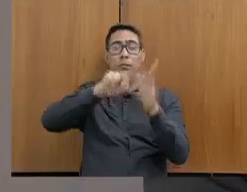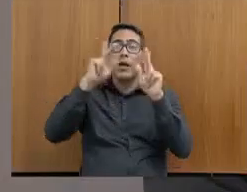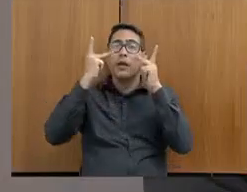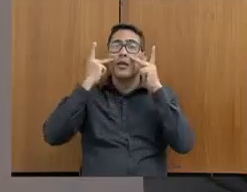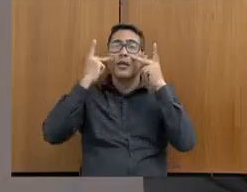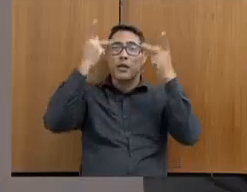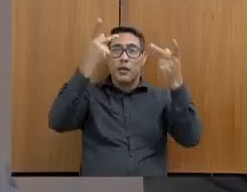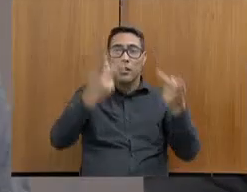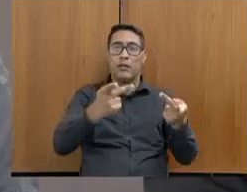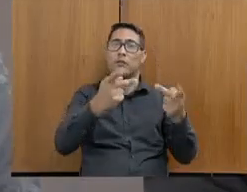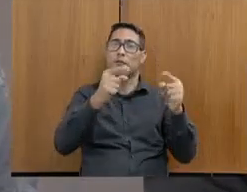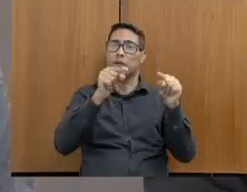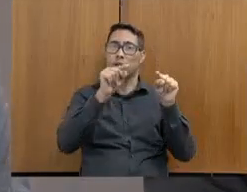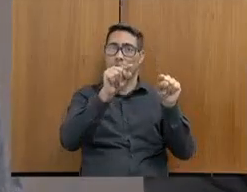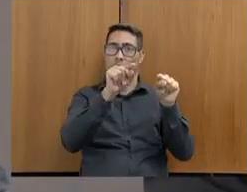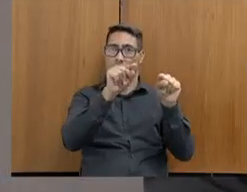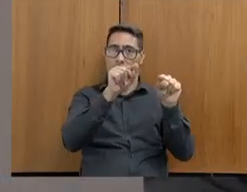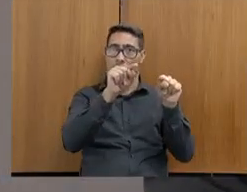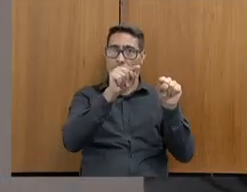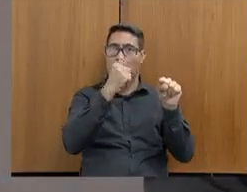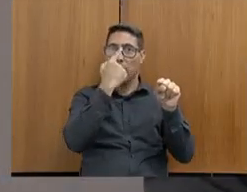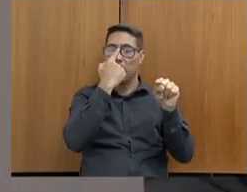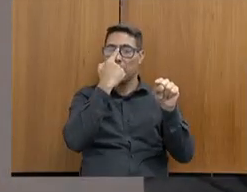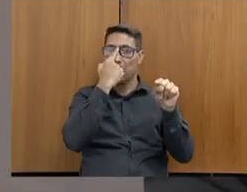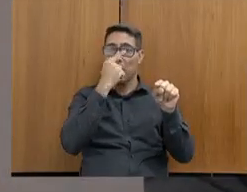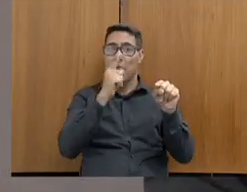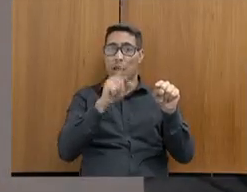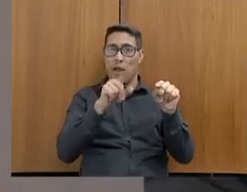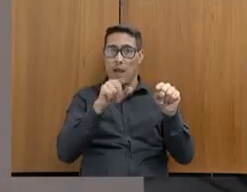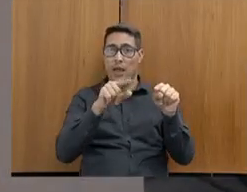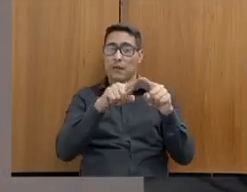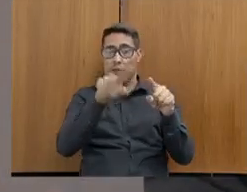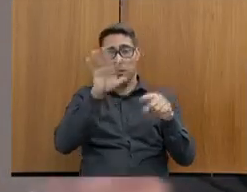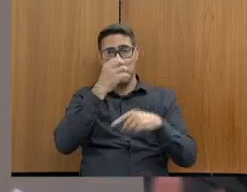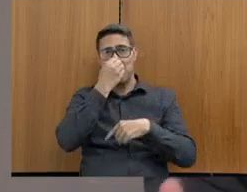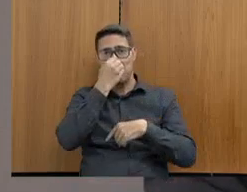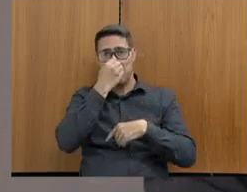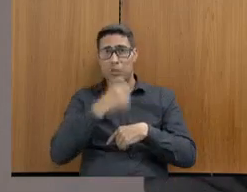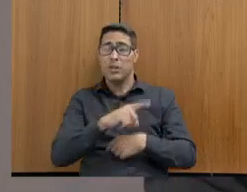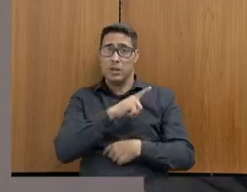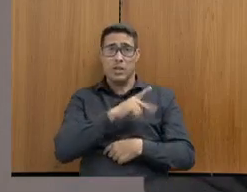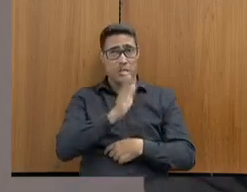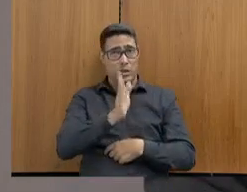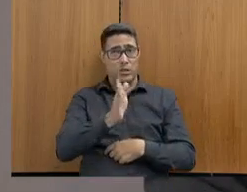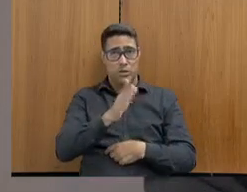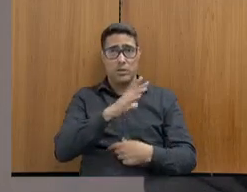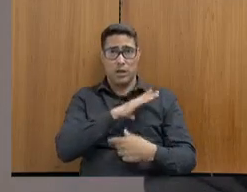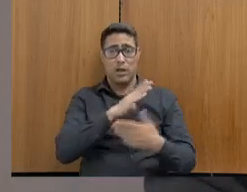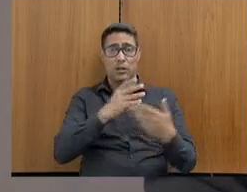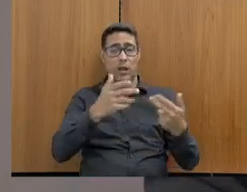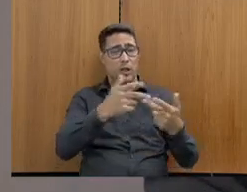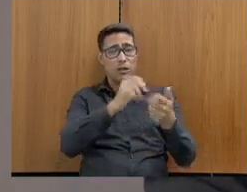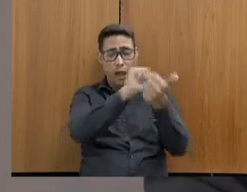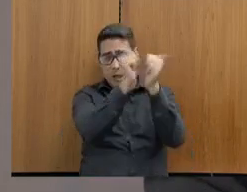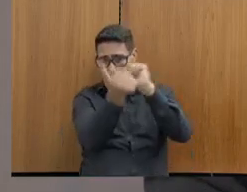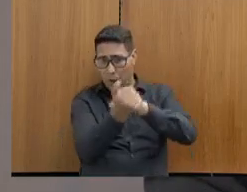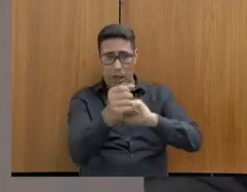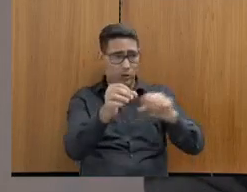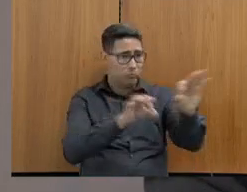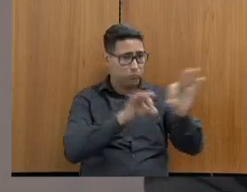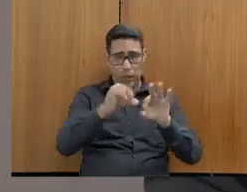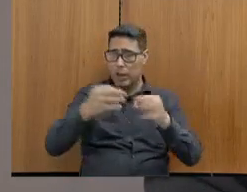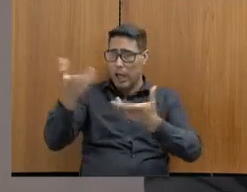visita lá né Realmente serão já são né dependências Muito adequadas para recepção